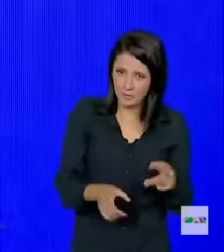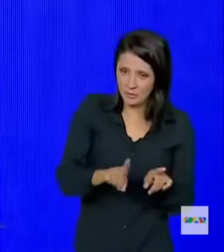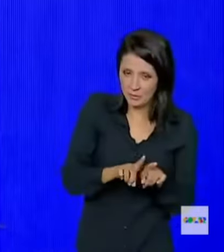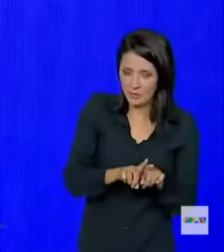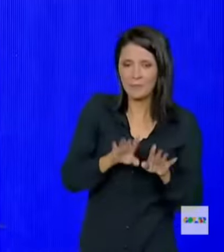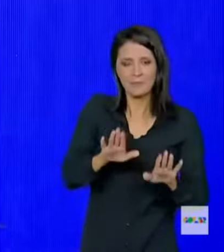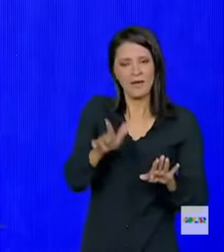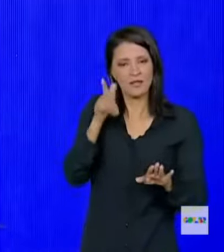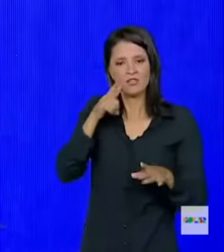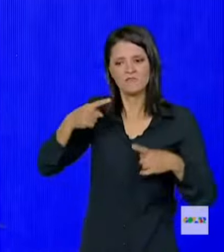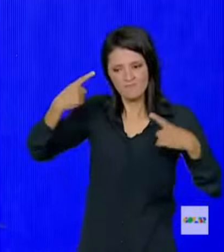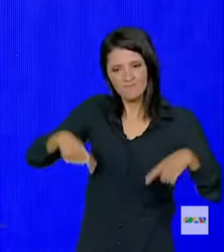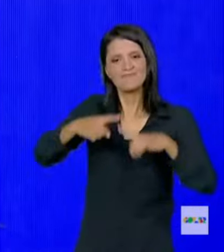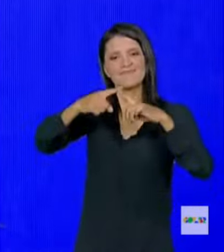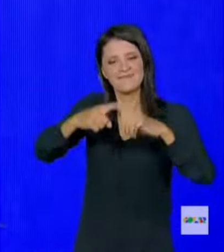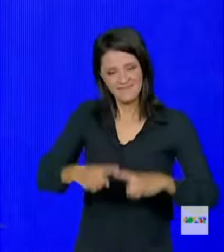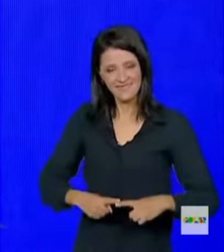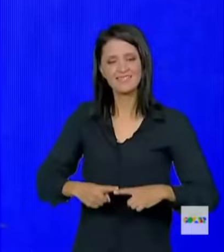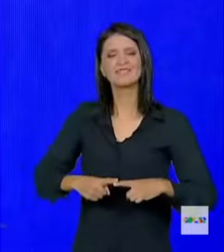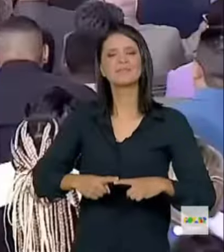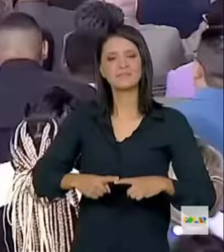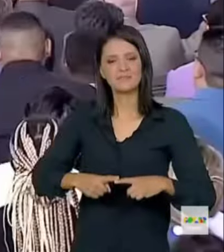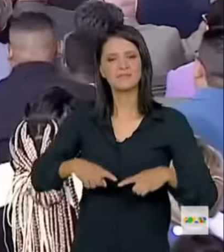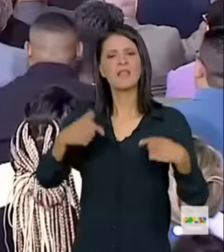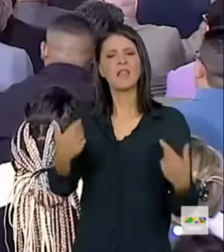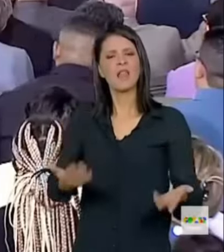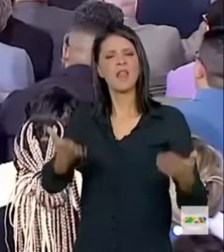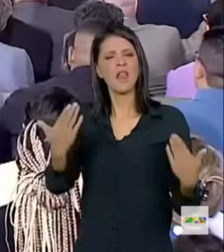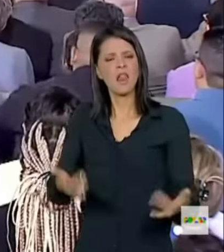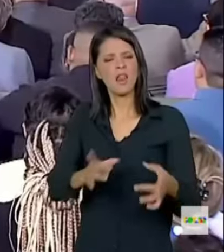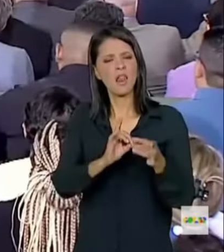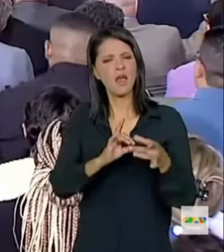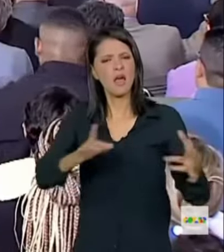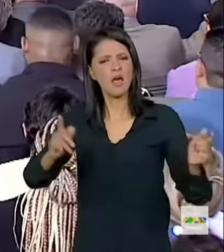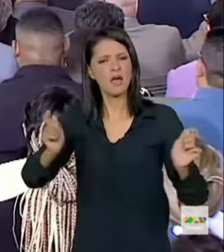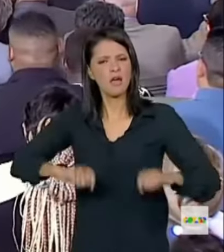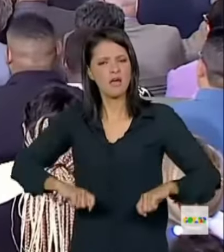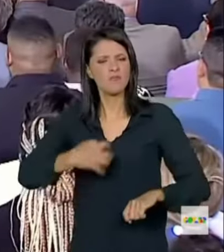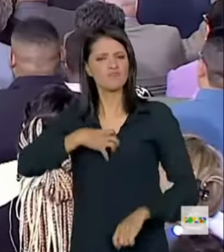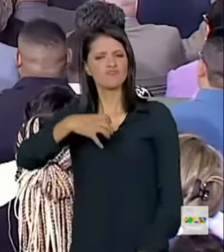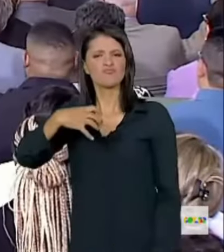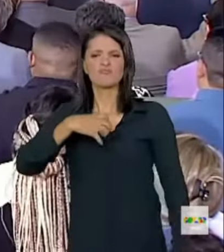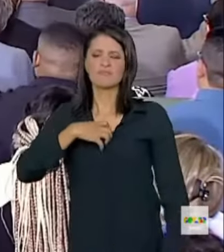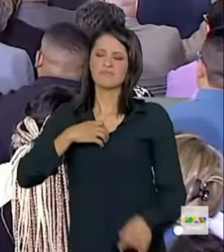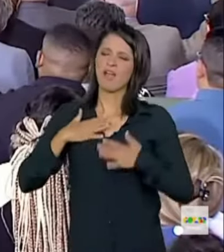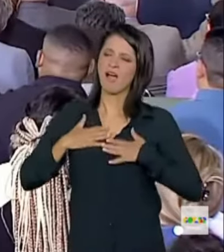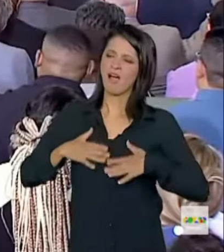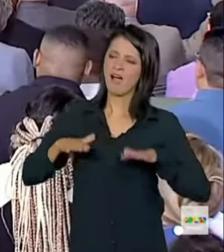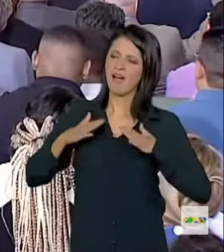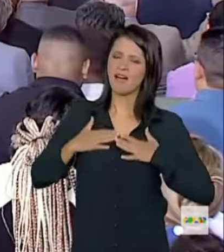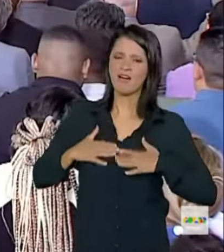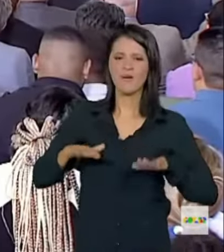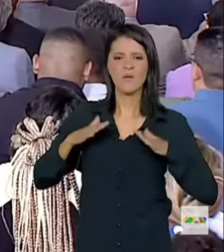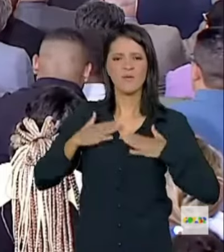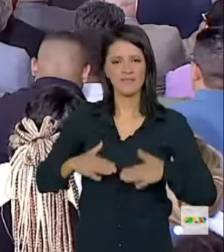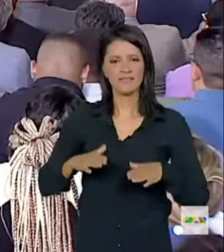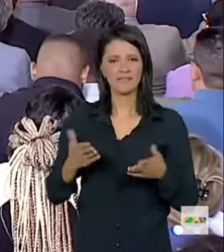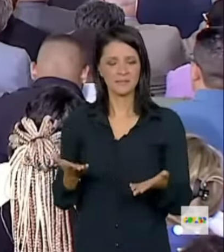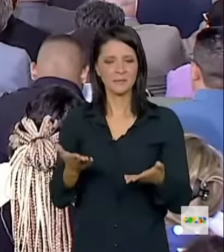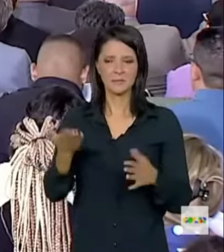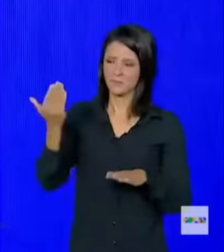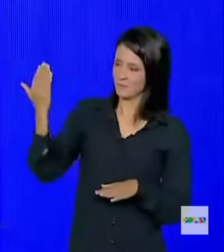que a gente disputa da forma mais leve, mais democrática e mais tranquila possível. E na